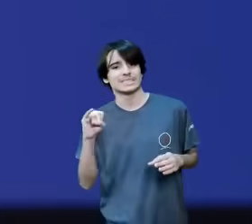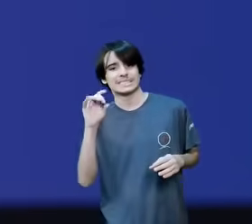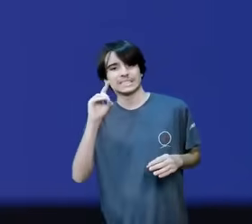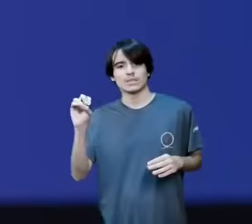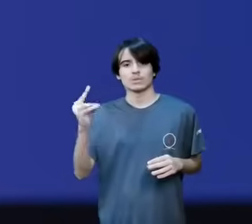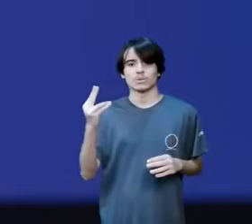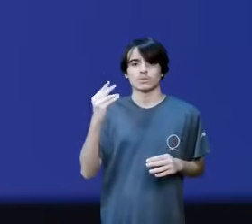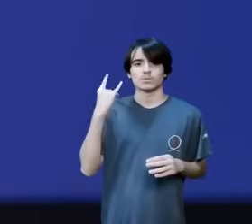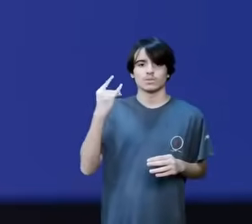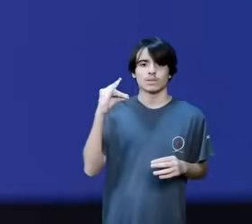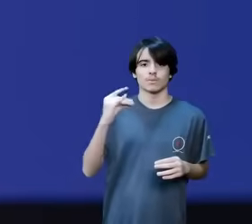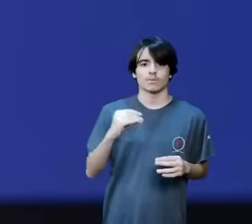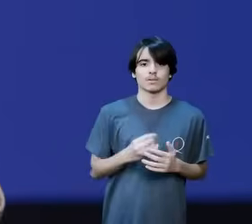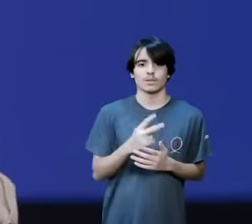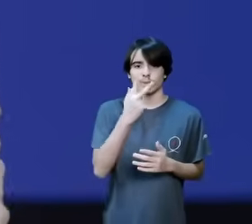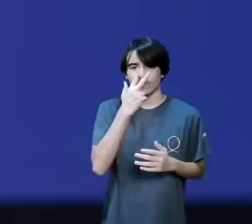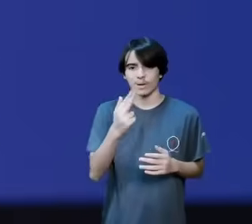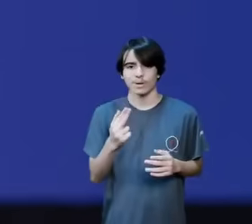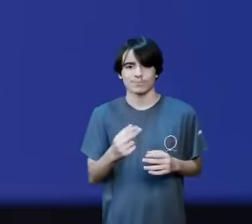Como se a voz deles...